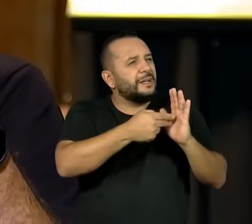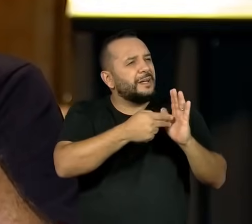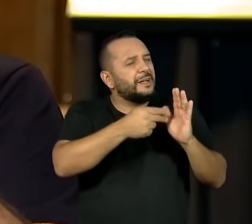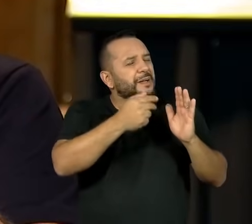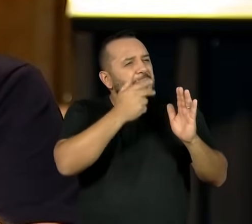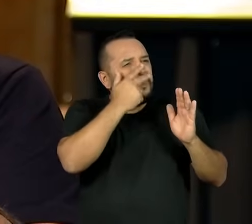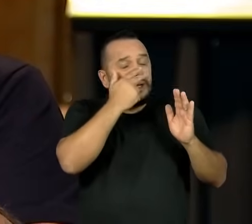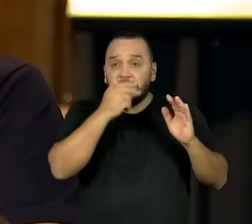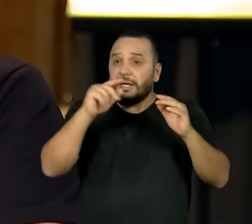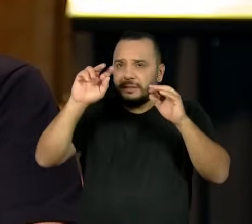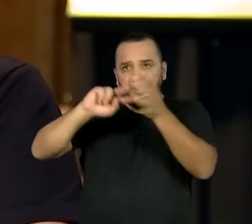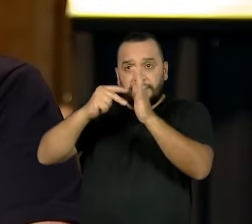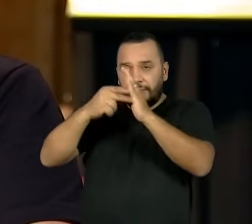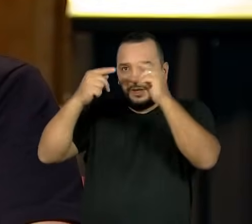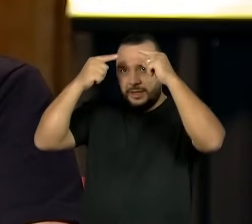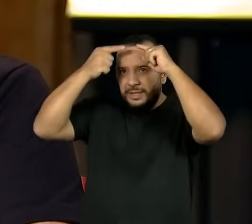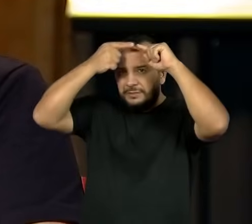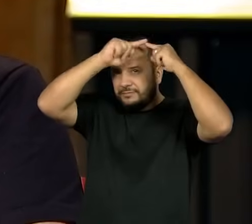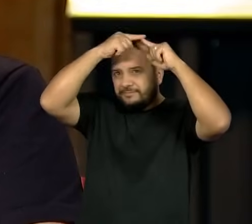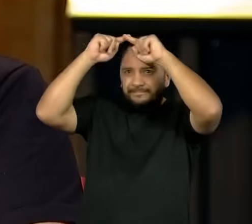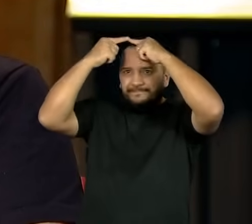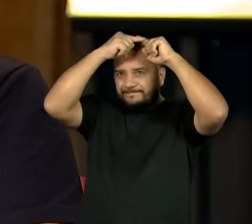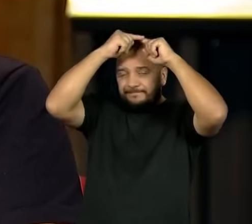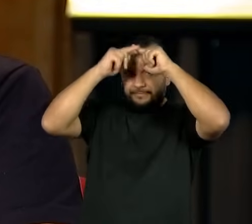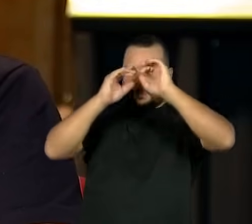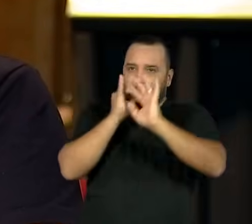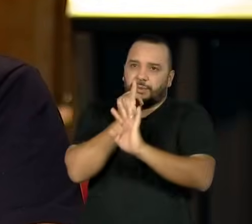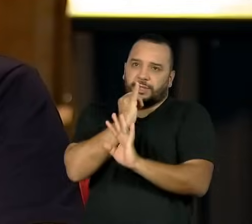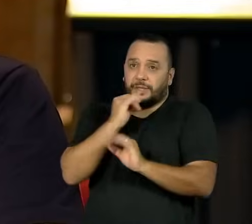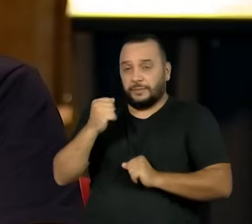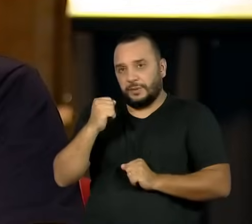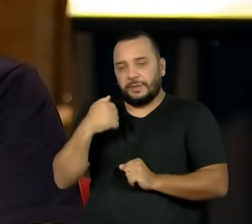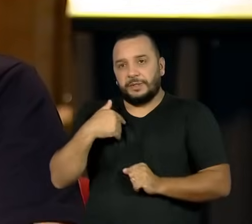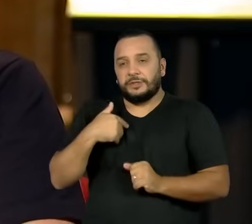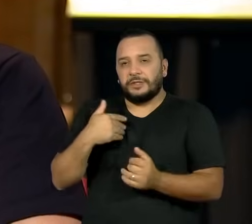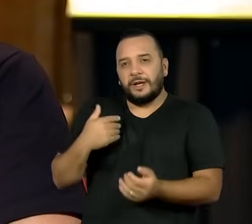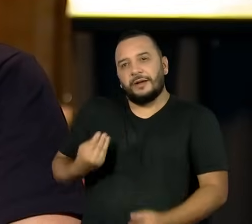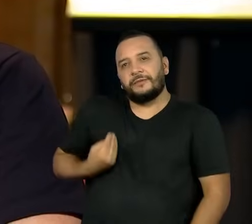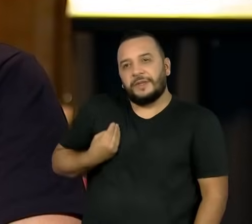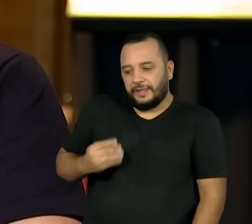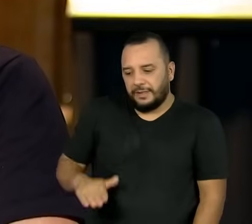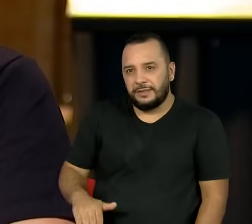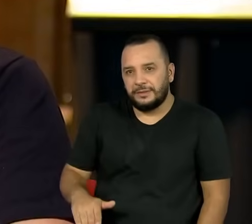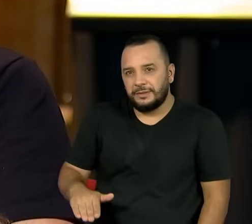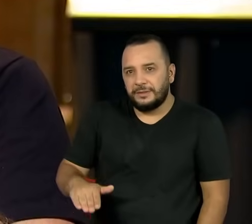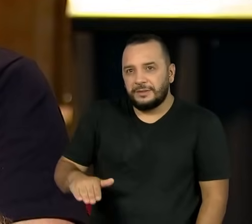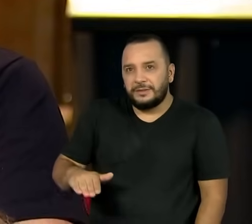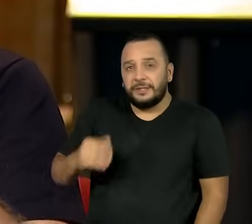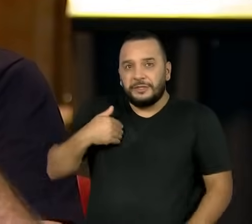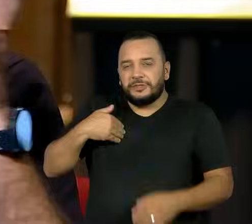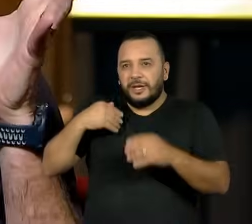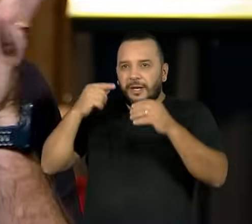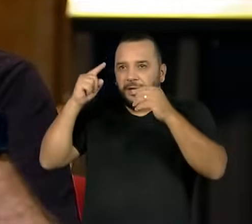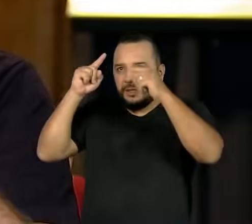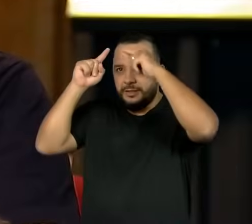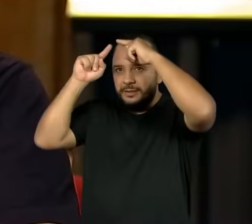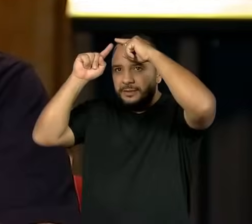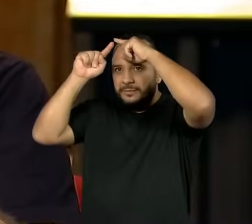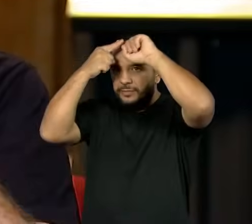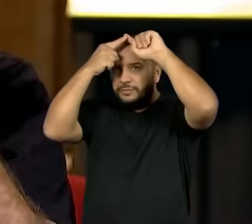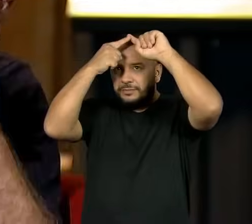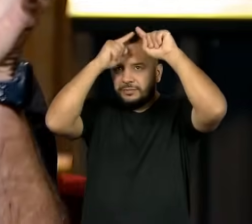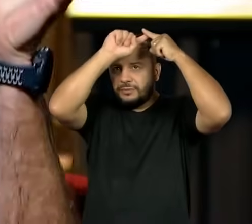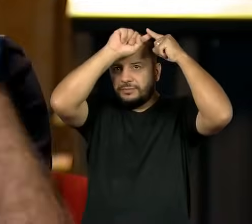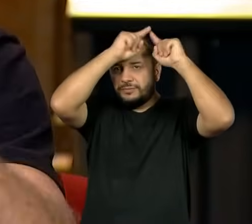planta, é isso, é de você dizer que primeiro você tem um processo nos primeiros anos de vida em que os neurônios criam várias árvores,